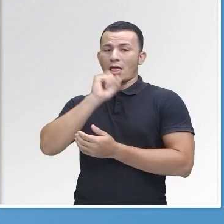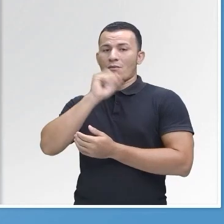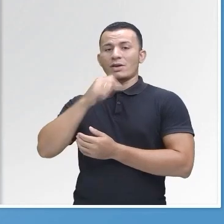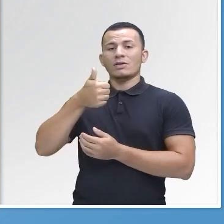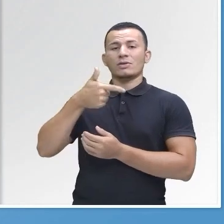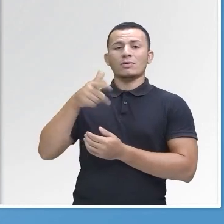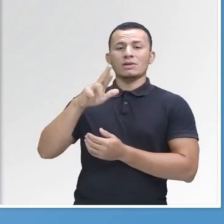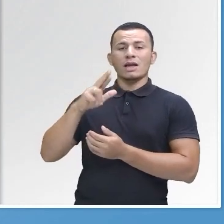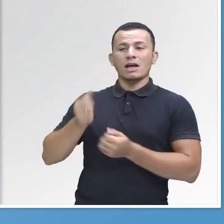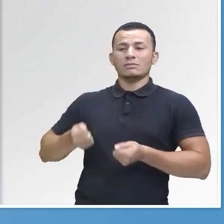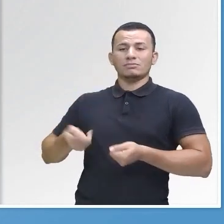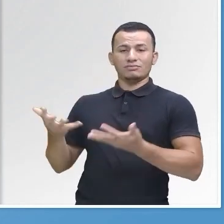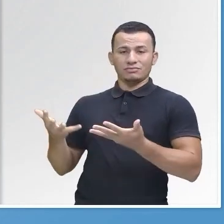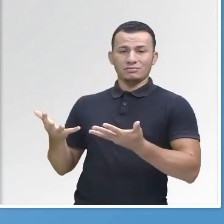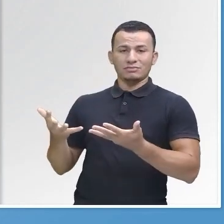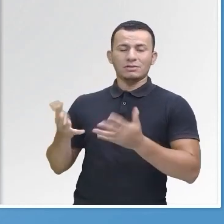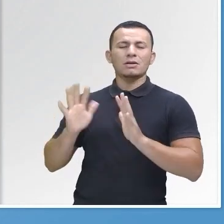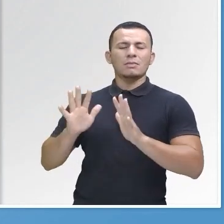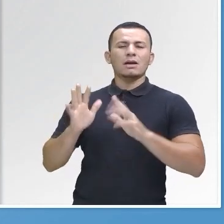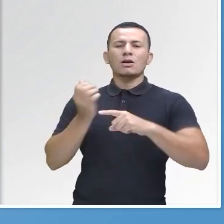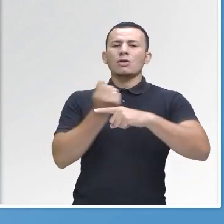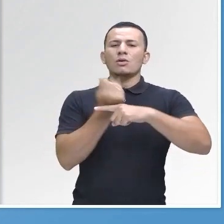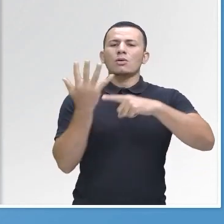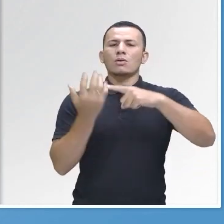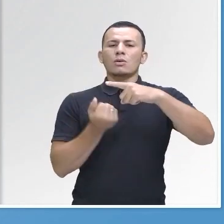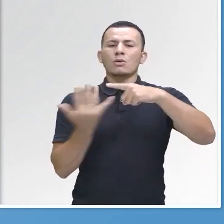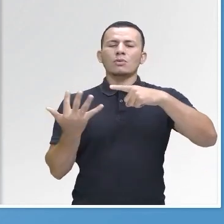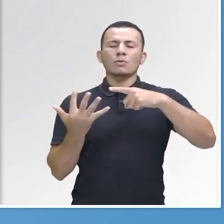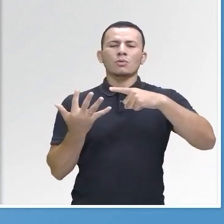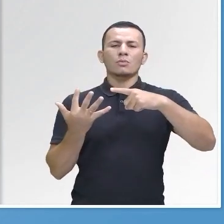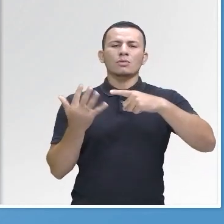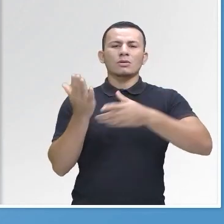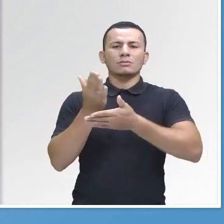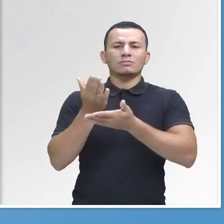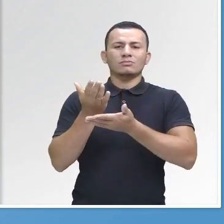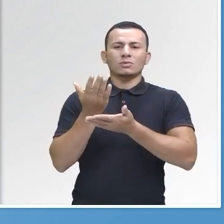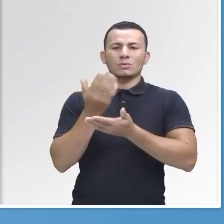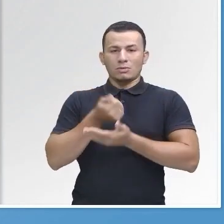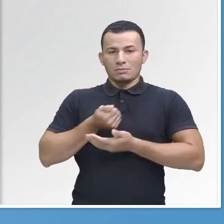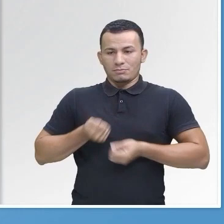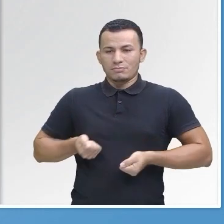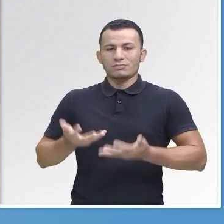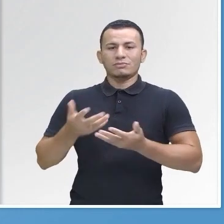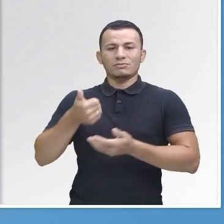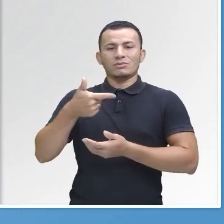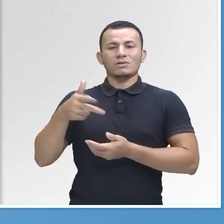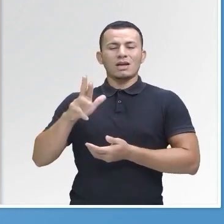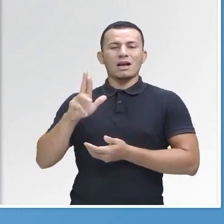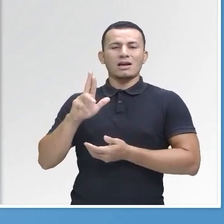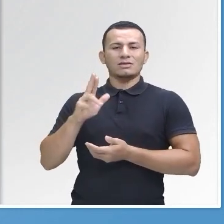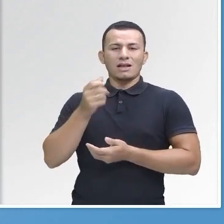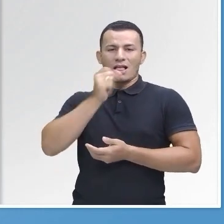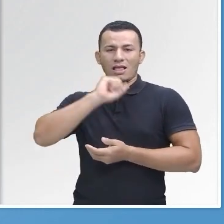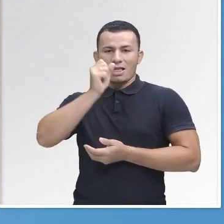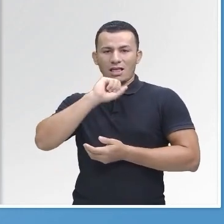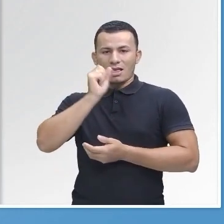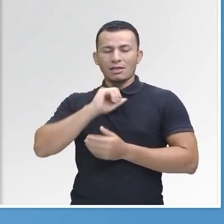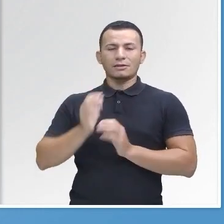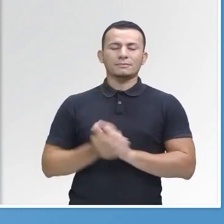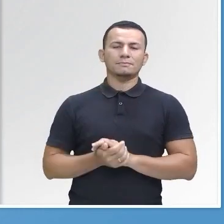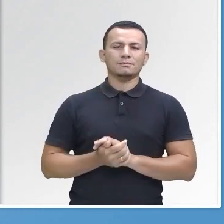Eli. Qual fração representa a parte do dinheiro que gastou com sorvete? Professor, mas aqui tem 12,